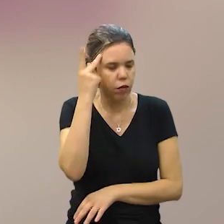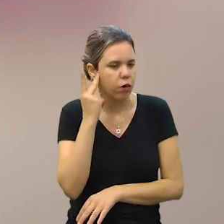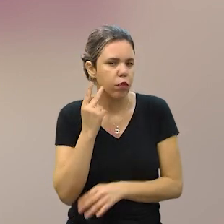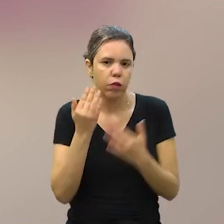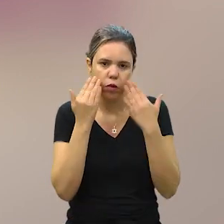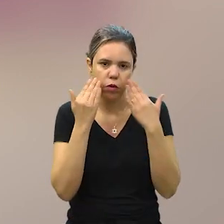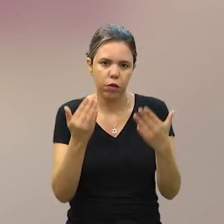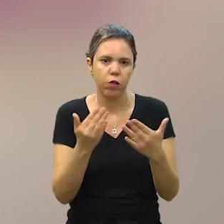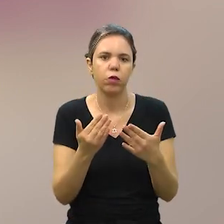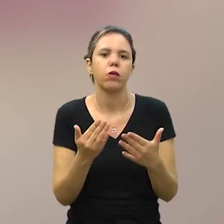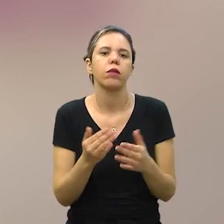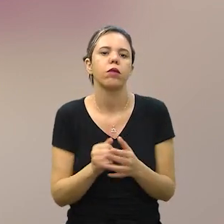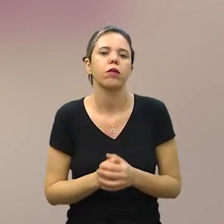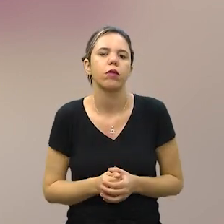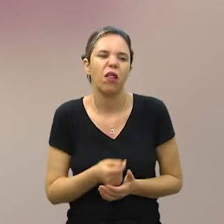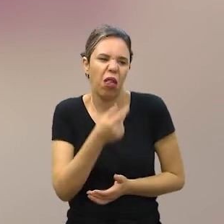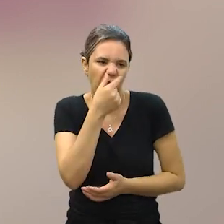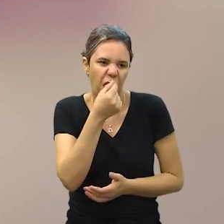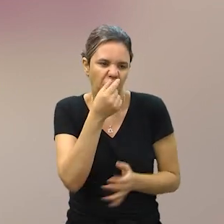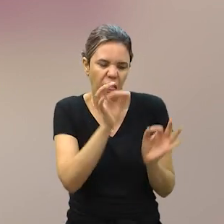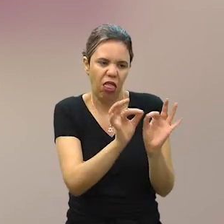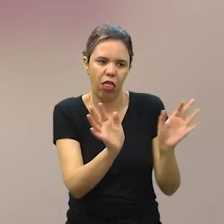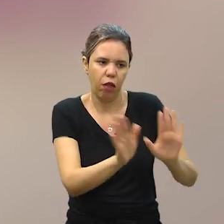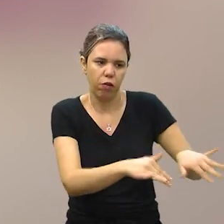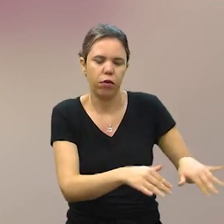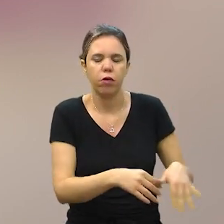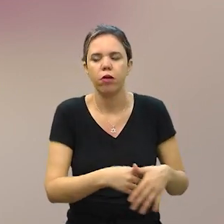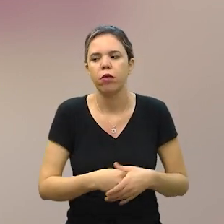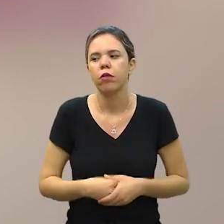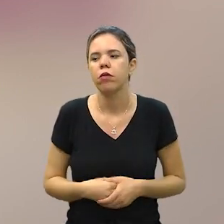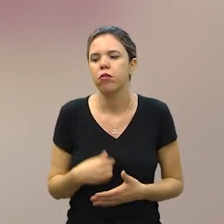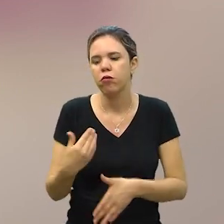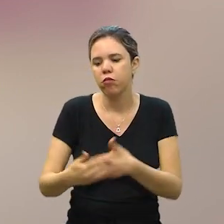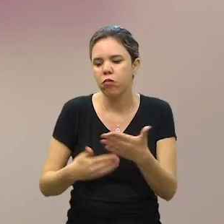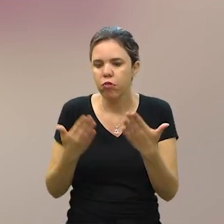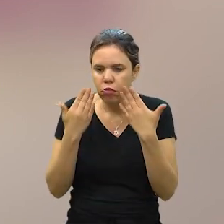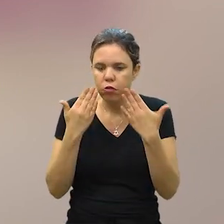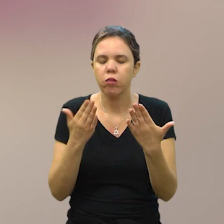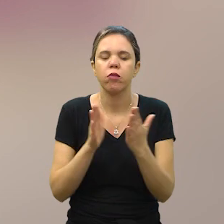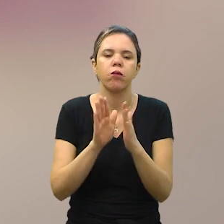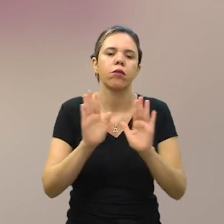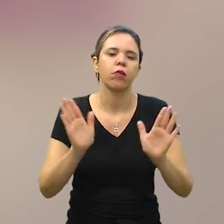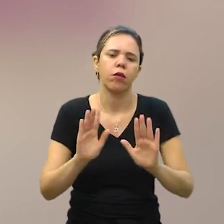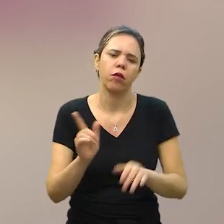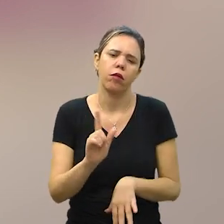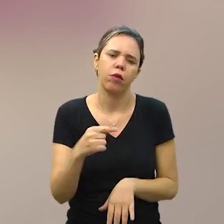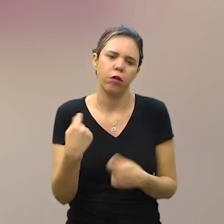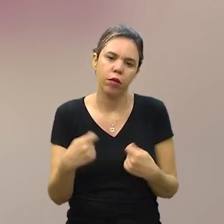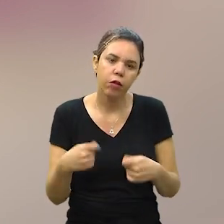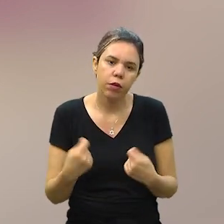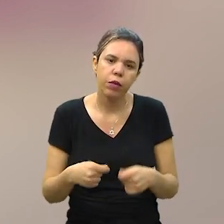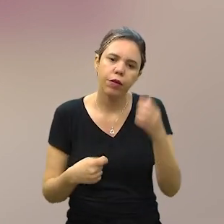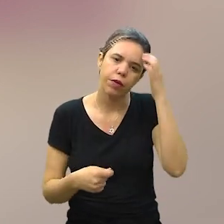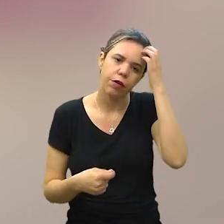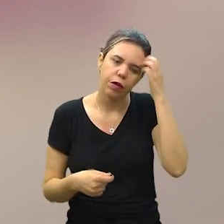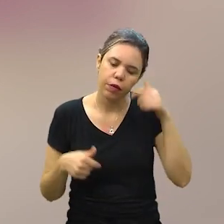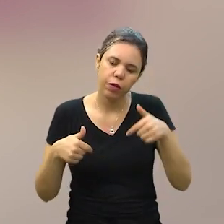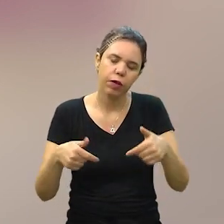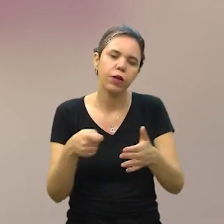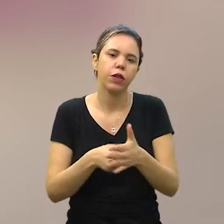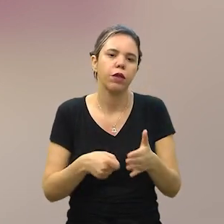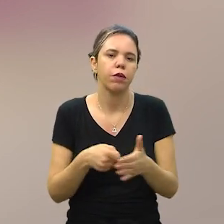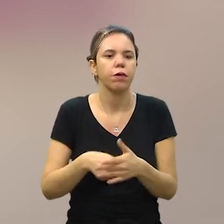pessoas que encaram, é simplesmente uma gripe, né? E vão enfrentar. É claro que a gente precisa enfrentar